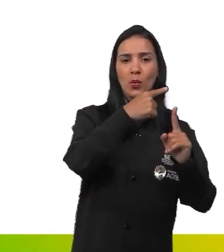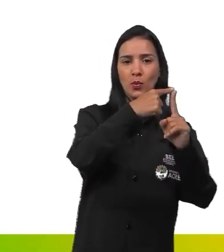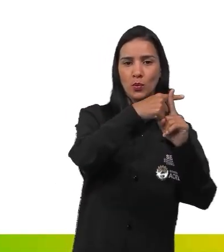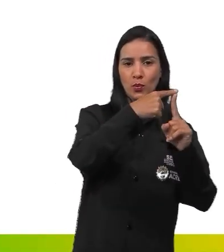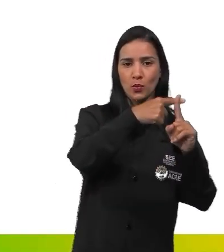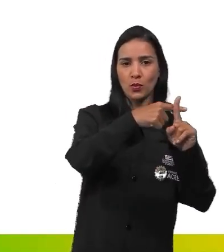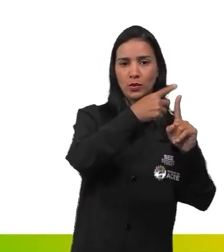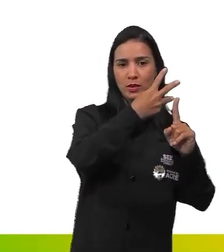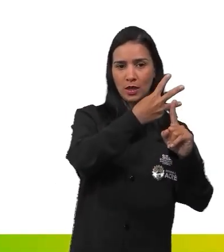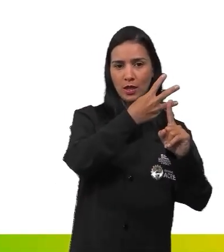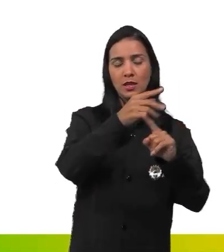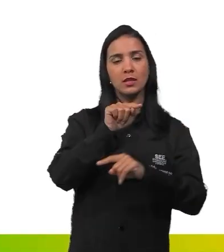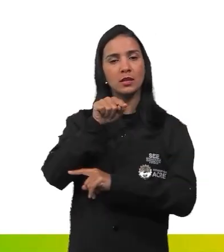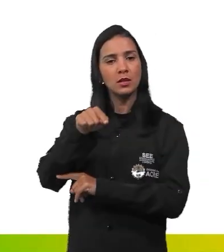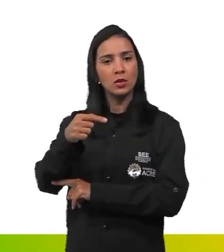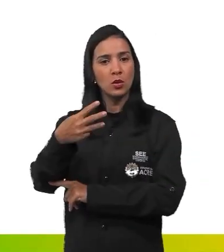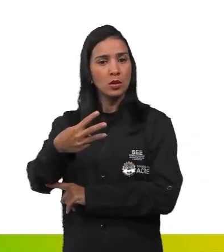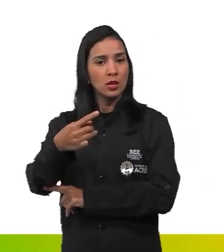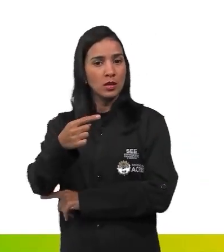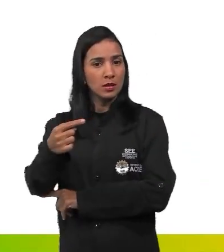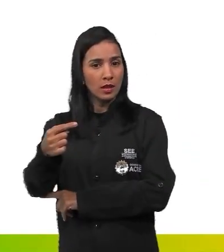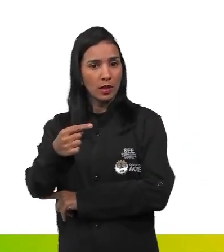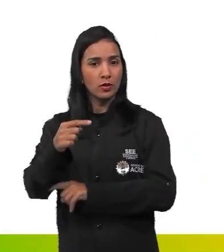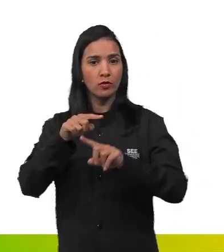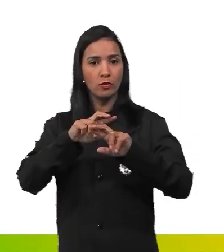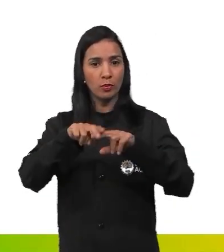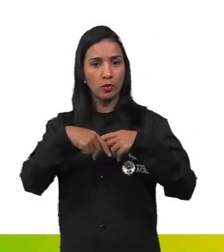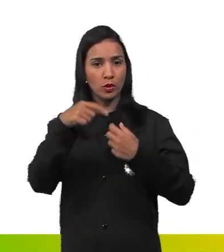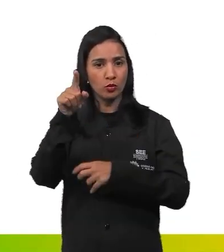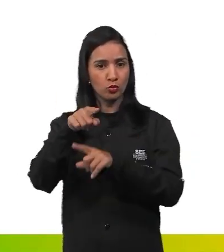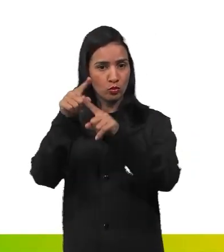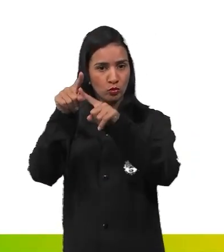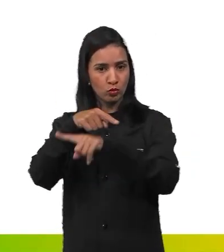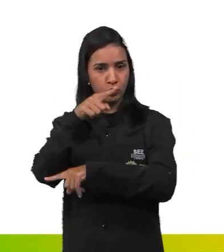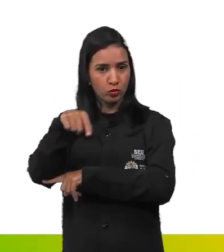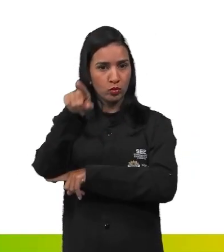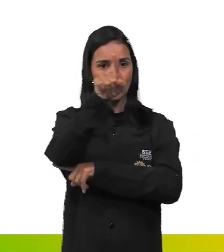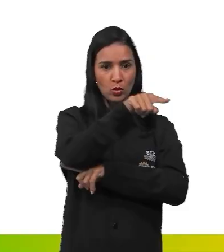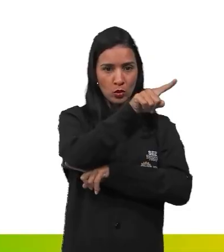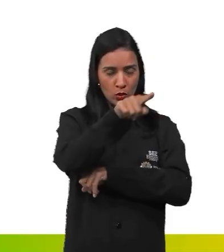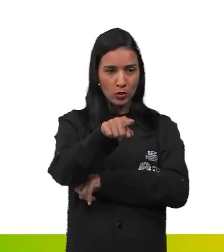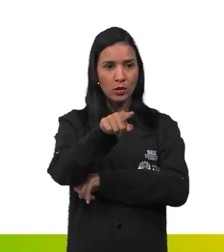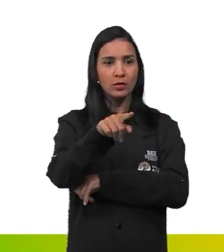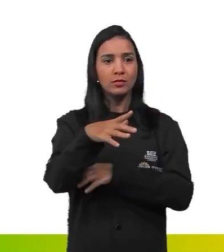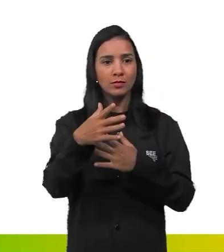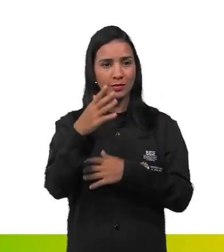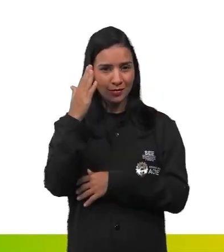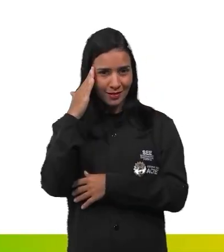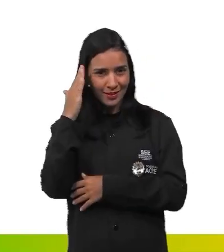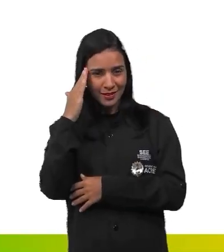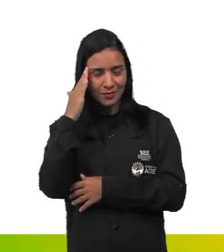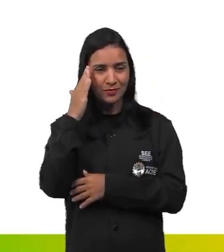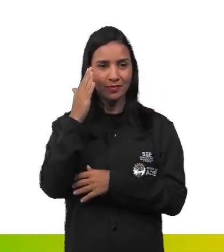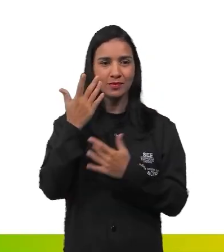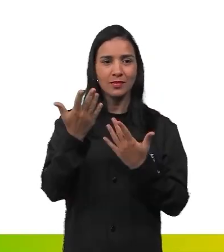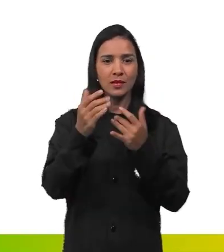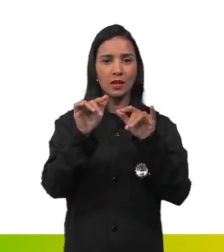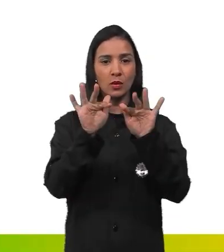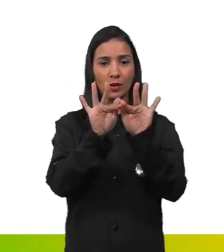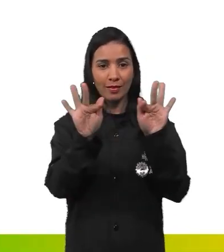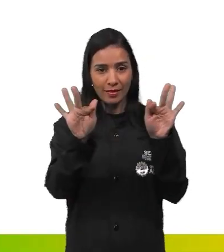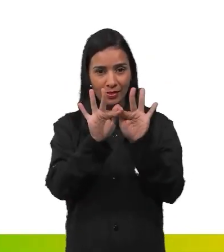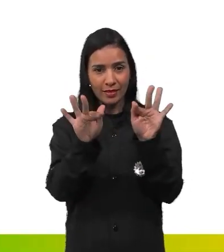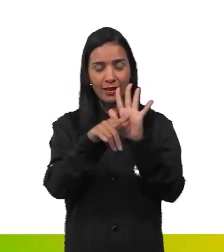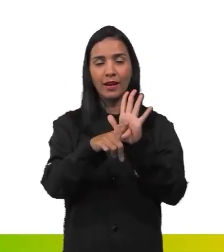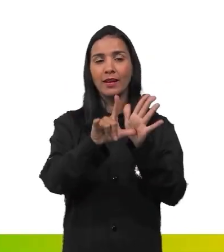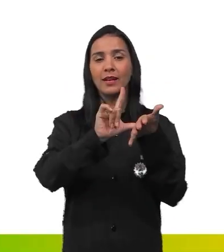o A4 que está aqui, e esse AN menos 1 vai se cancelar com o da linha anterior. De modo que no primeiro membro vai